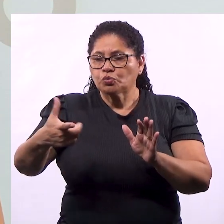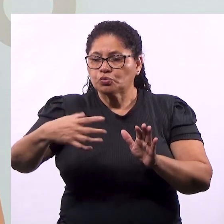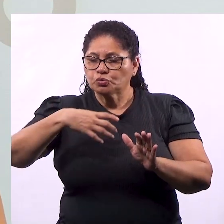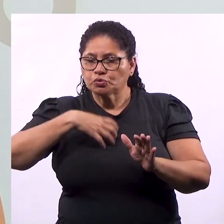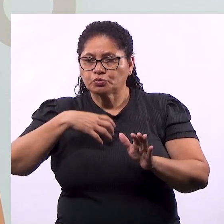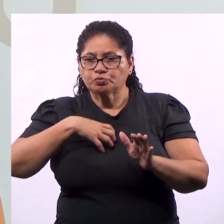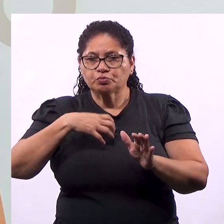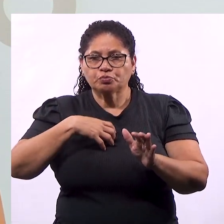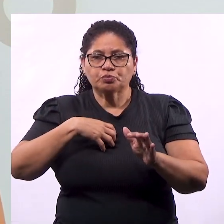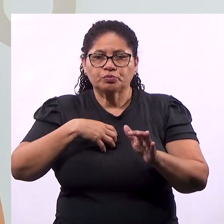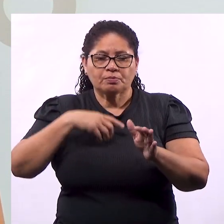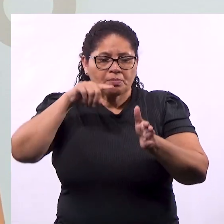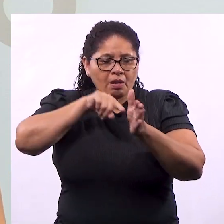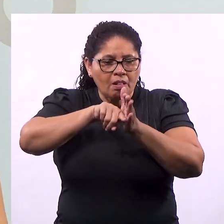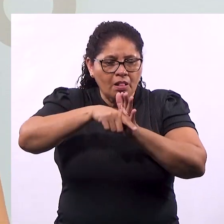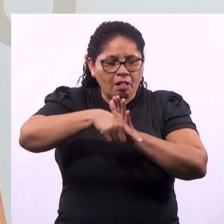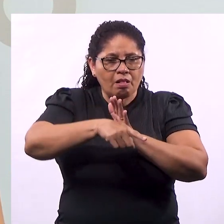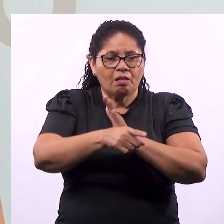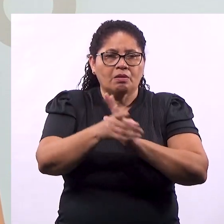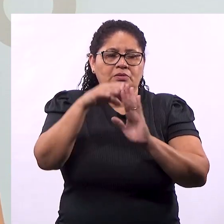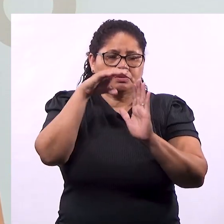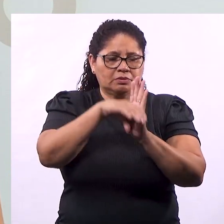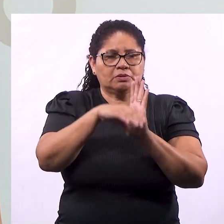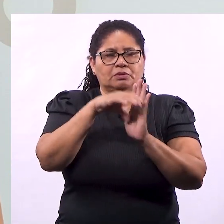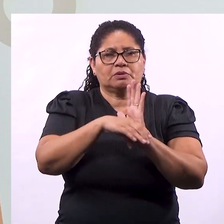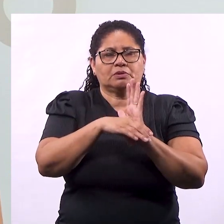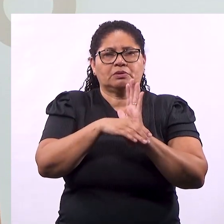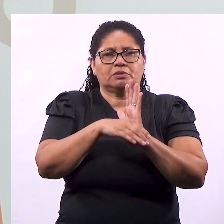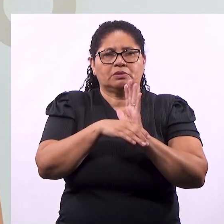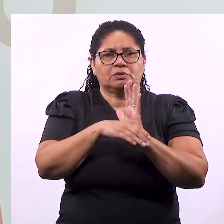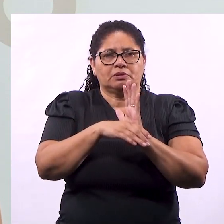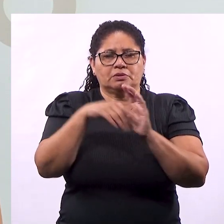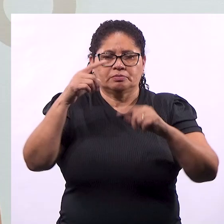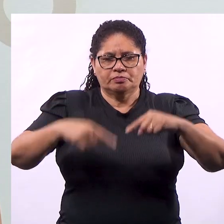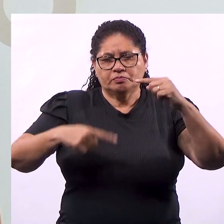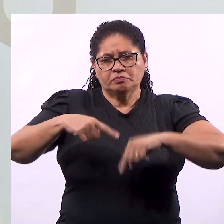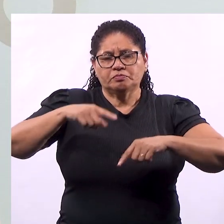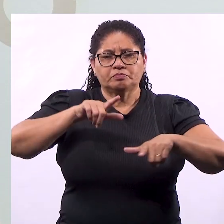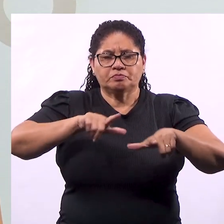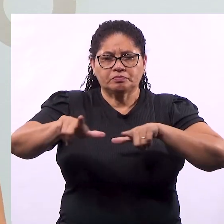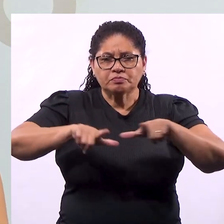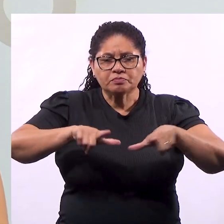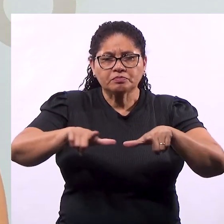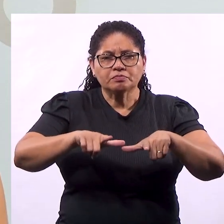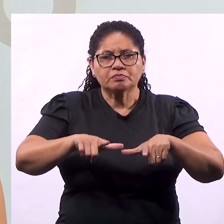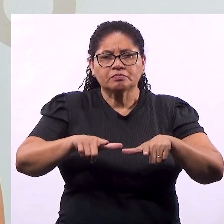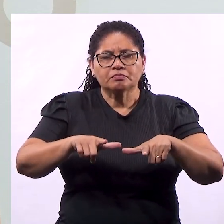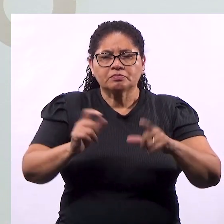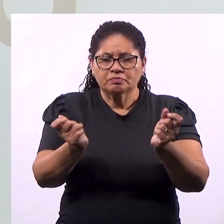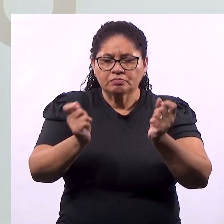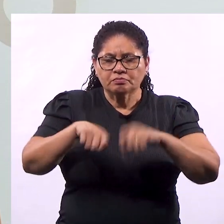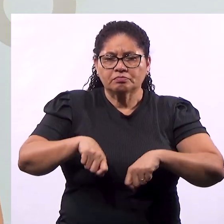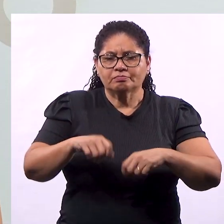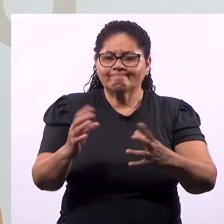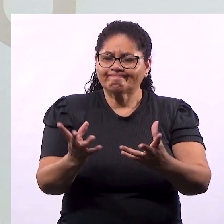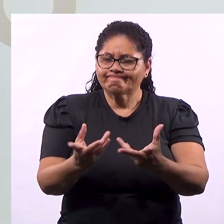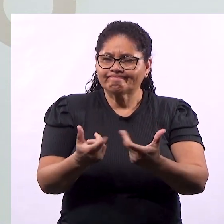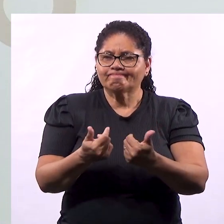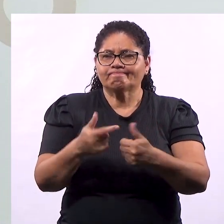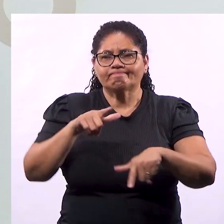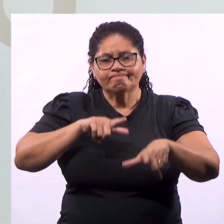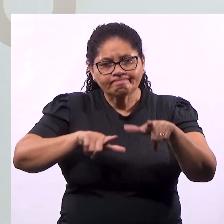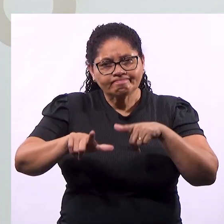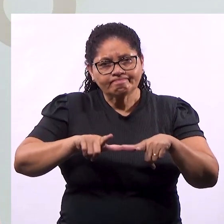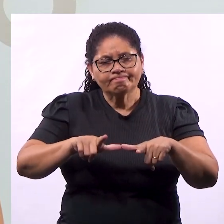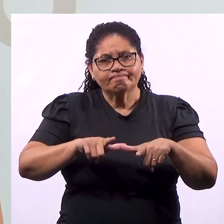para aprofundar esses conceitos esses materiais que foram trabalhados essas competências essas habilidades que